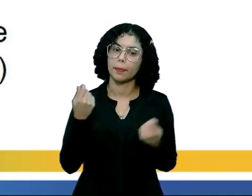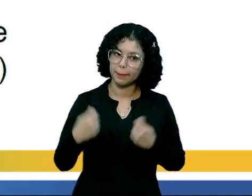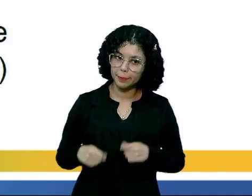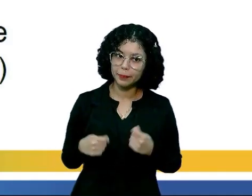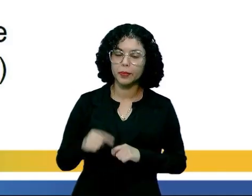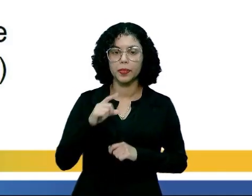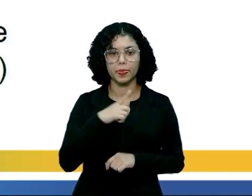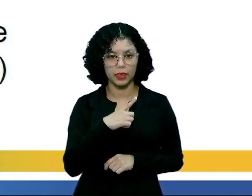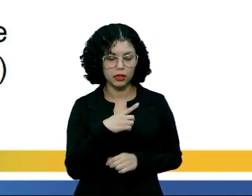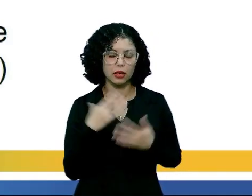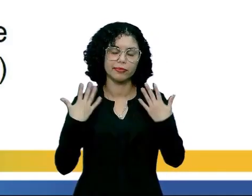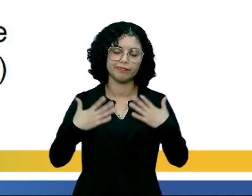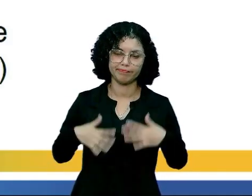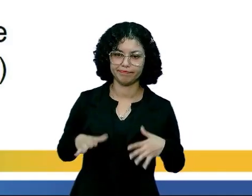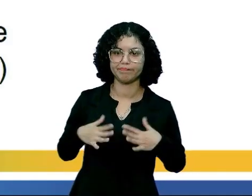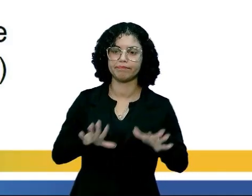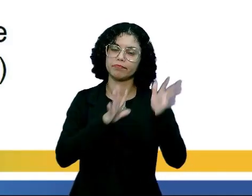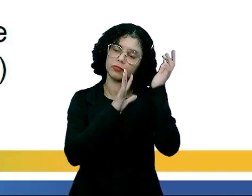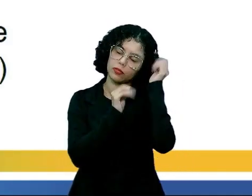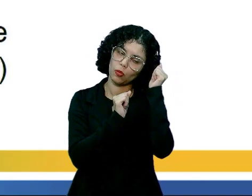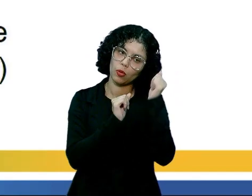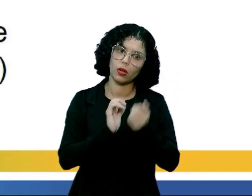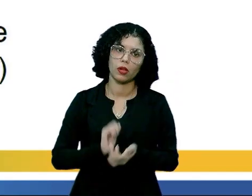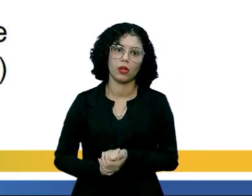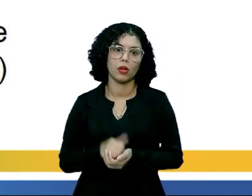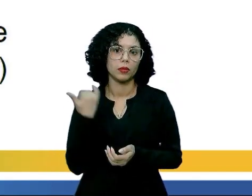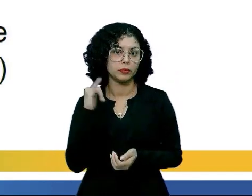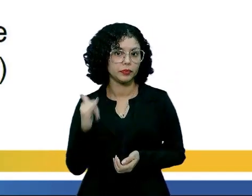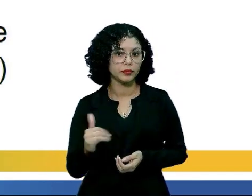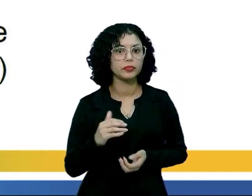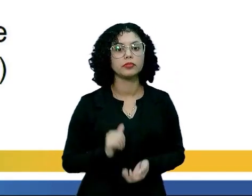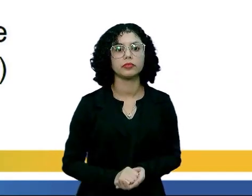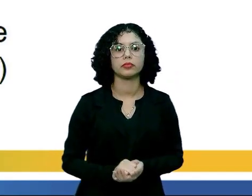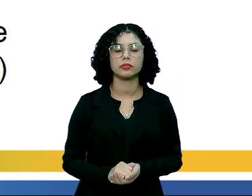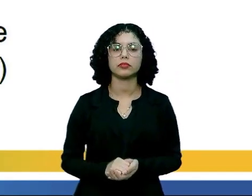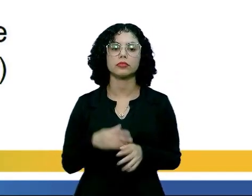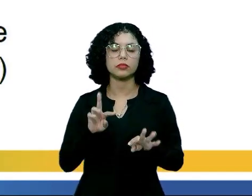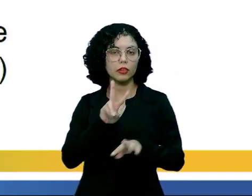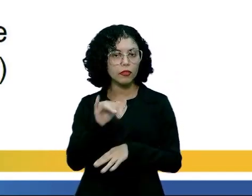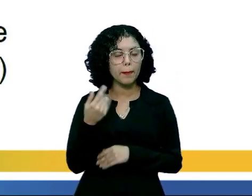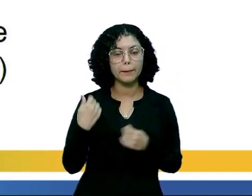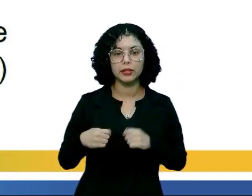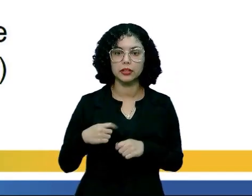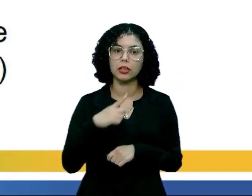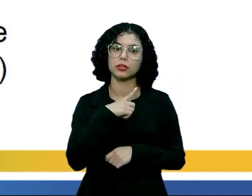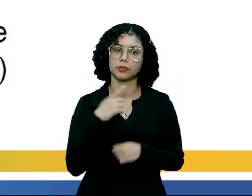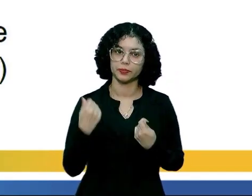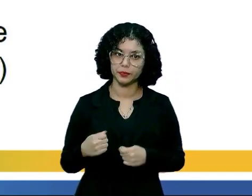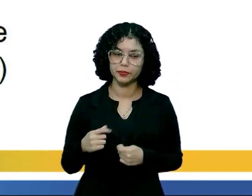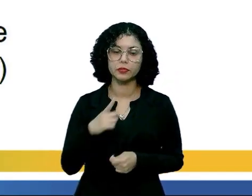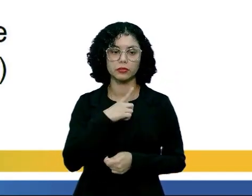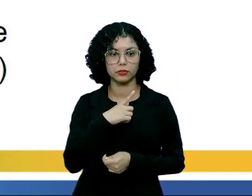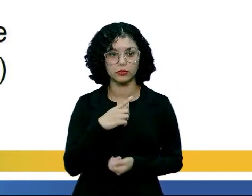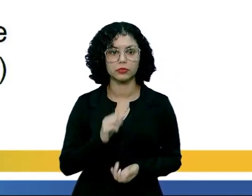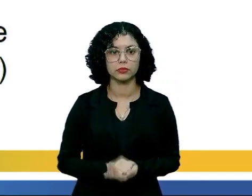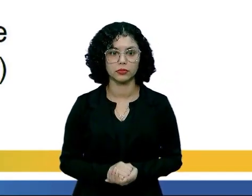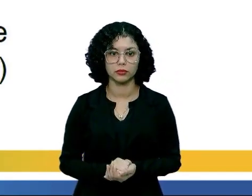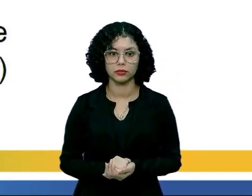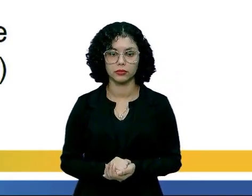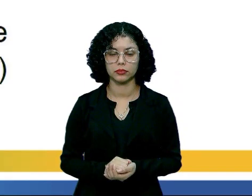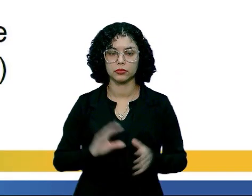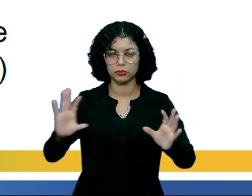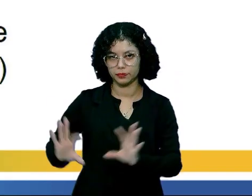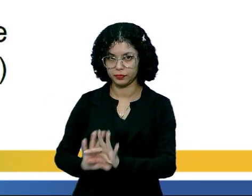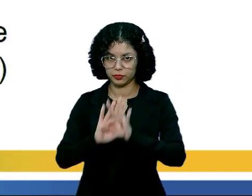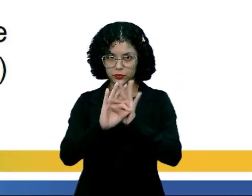precisando ter dormido relaxado vai ter esse aumento na energia na disposição porque vai precisar ter muita disposição e vai ter essa